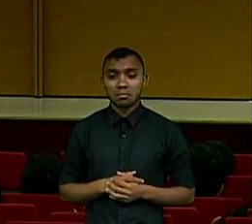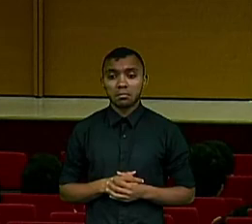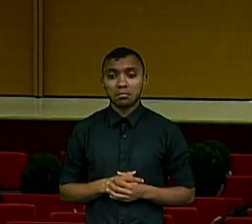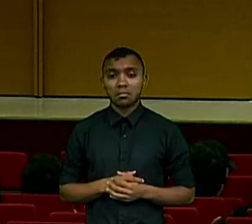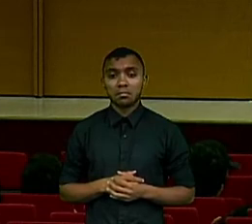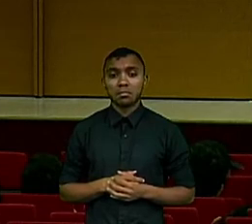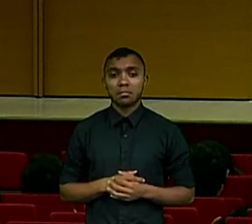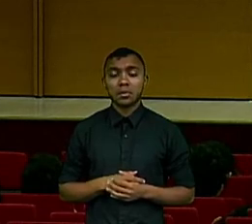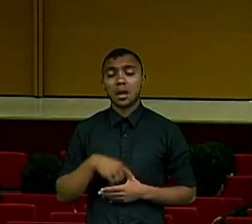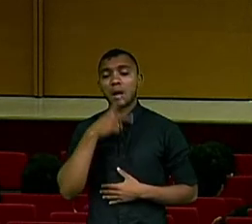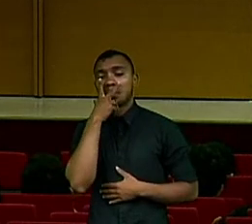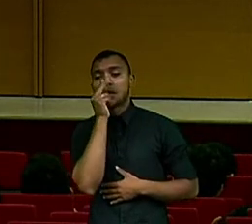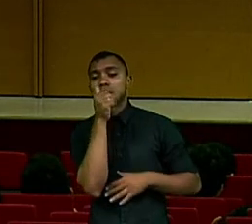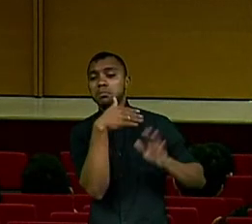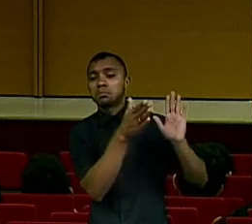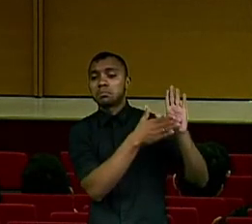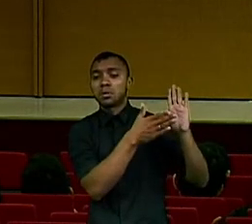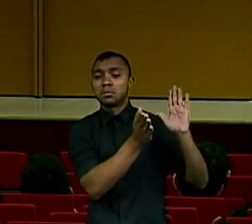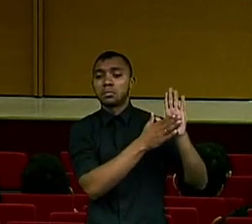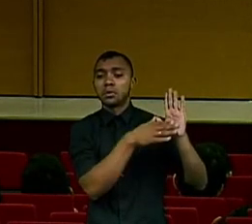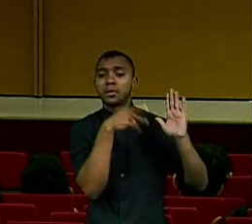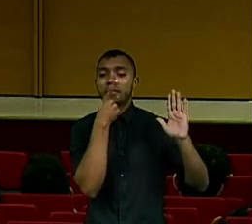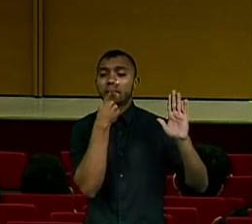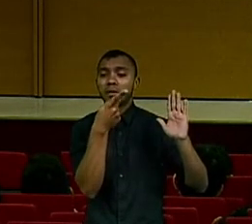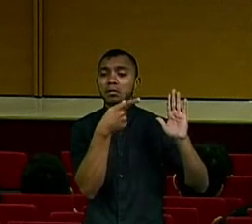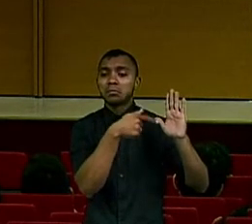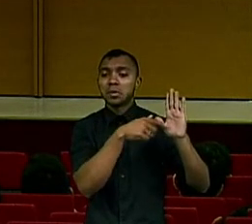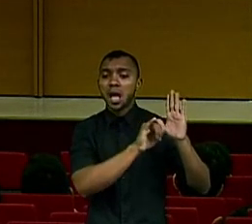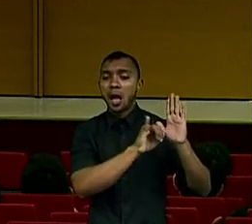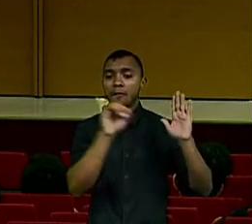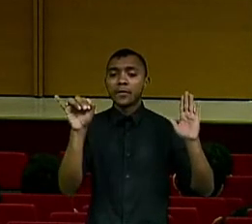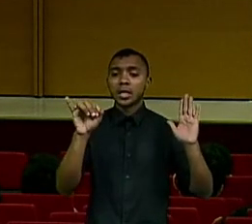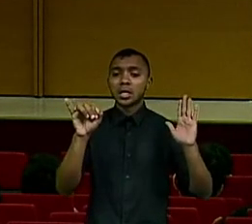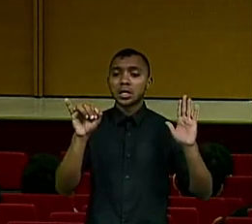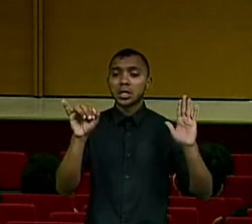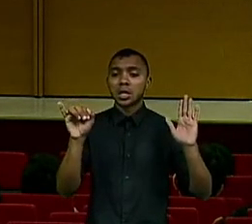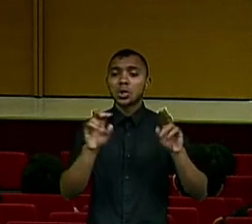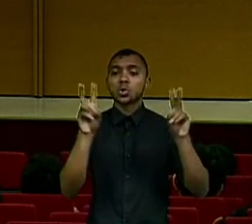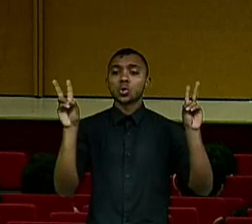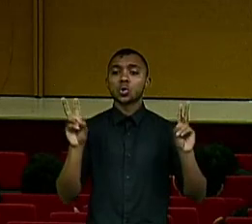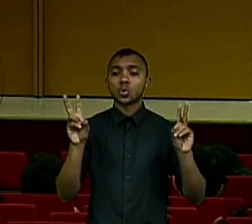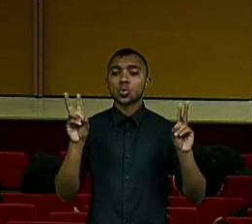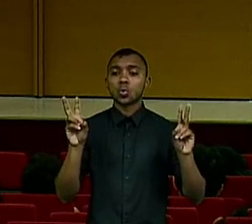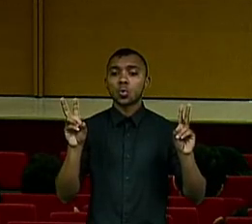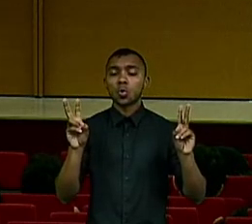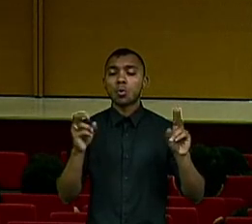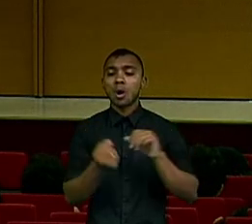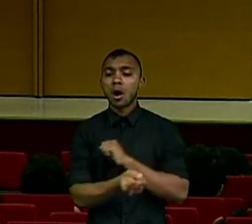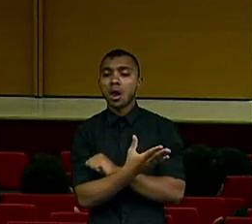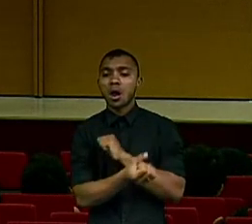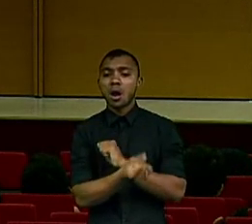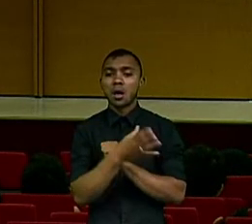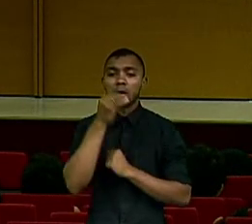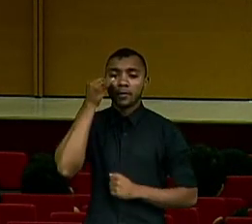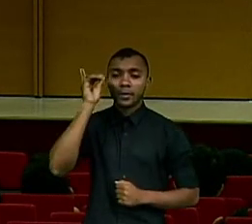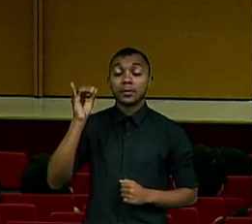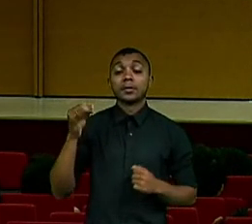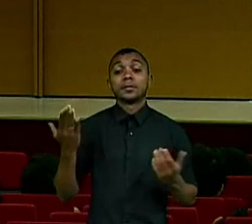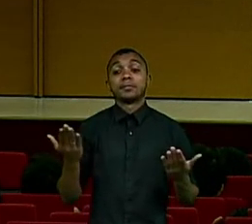né dele essa questão do combate à corrupção né enfim